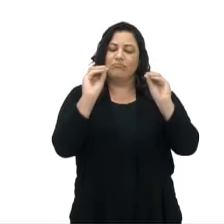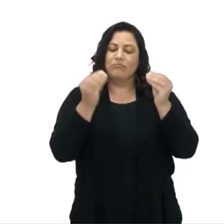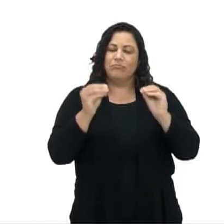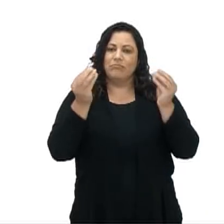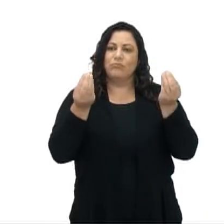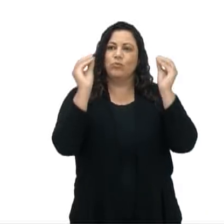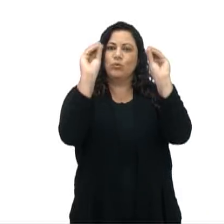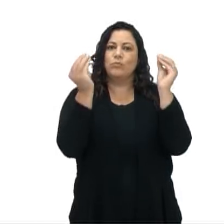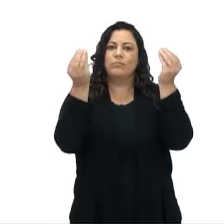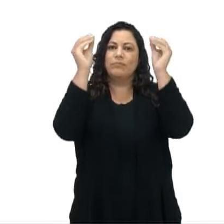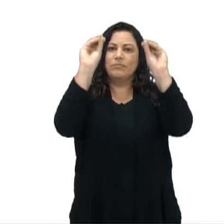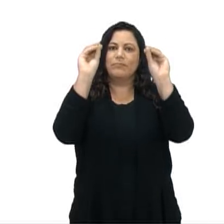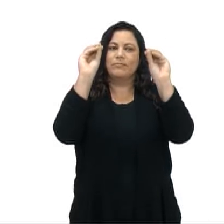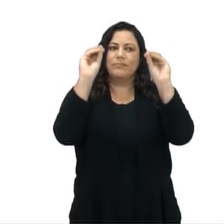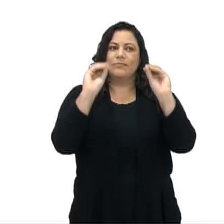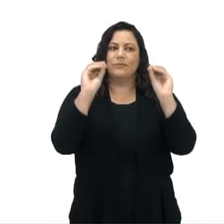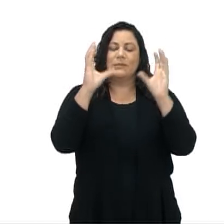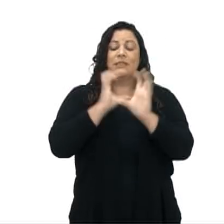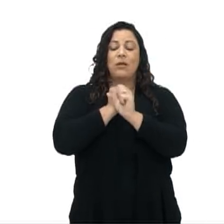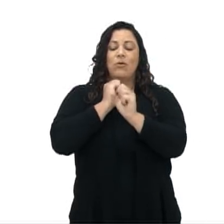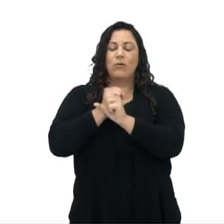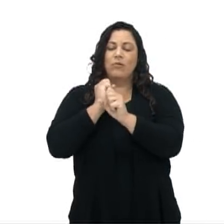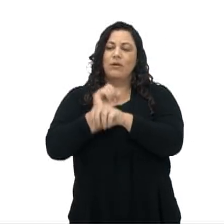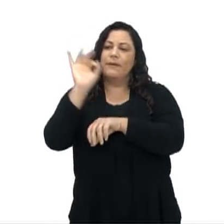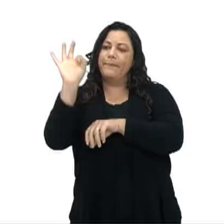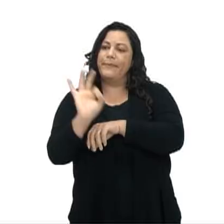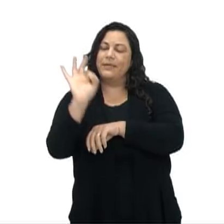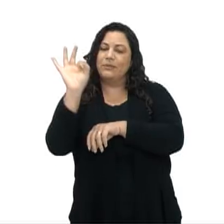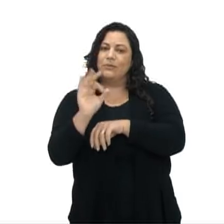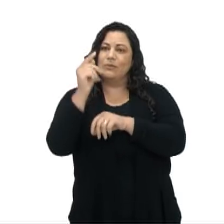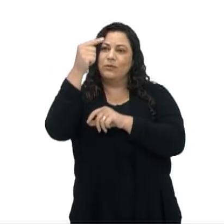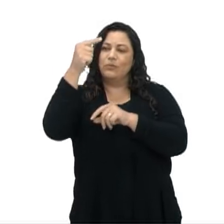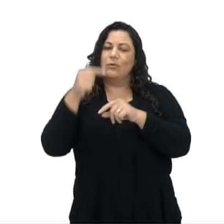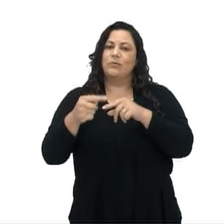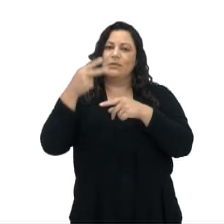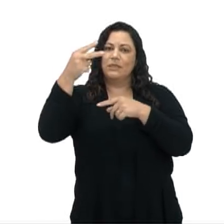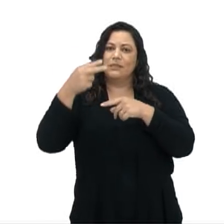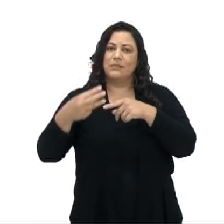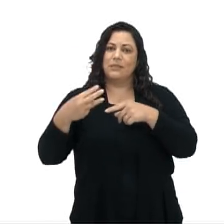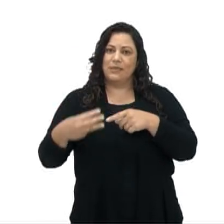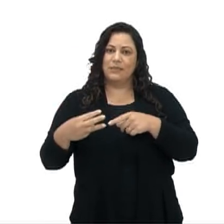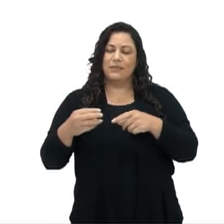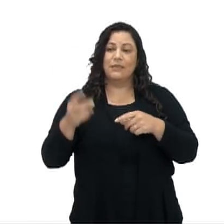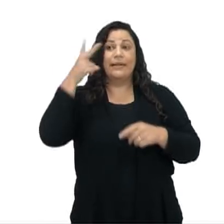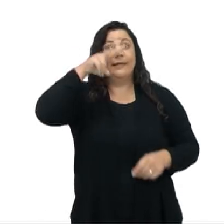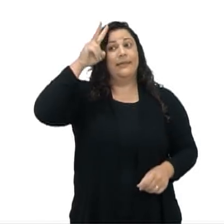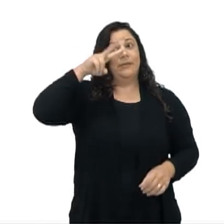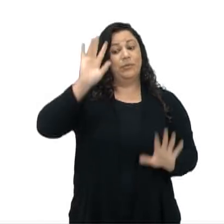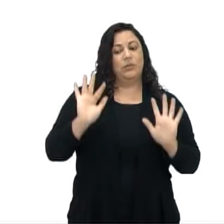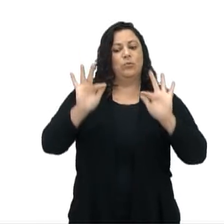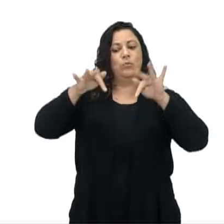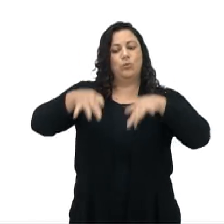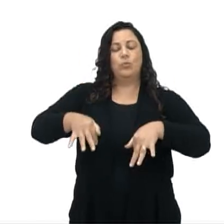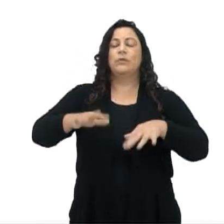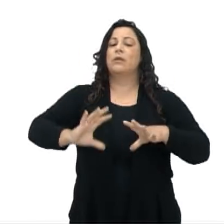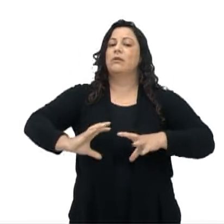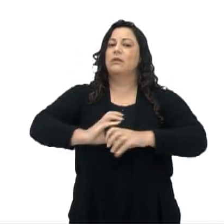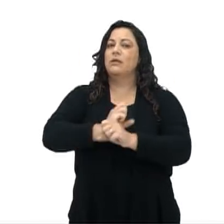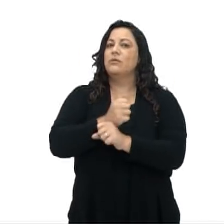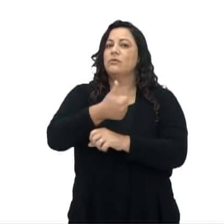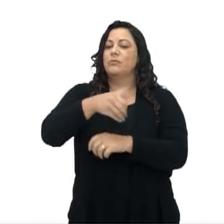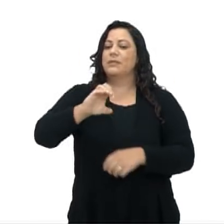calcular o percentual desse daqui e calcular o percentual desse daqui para ver quanto que dá. Lembrando que no final tem que somar quanto?